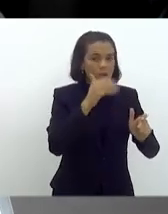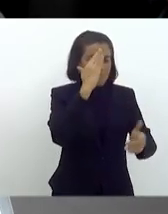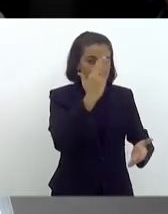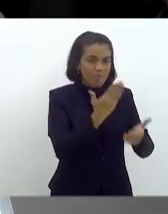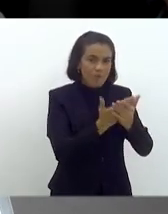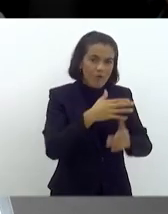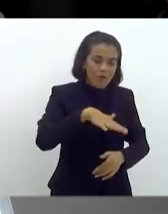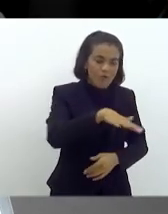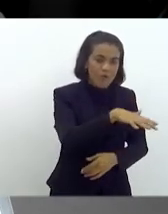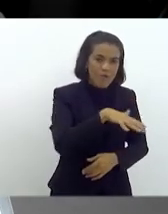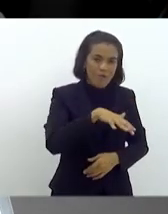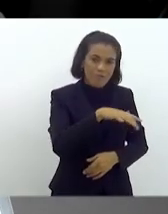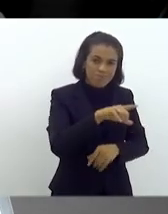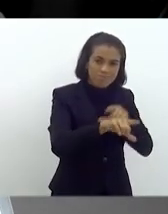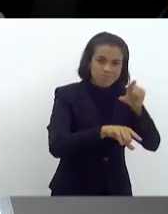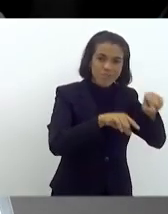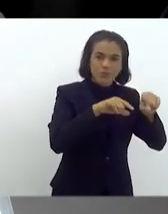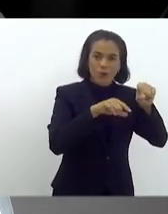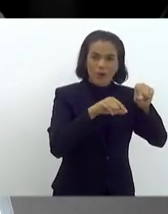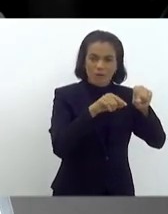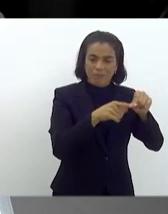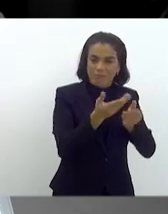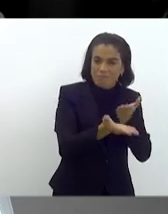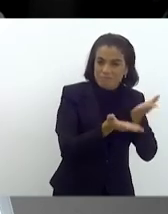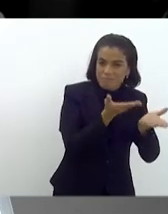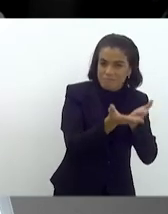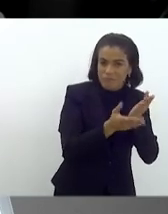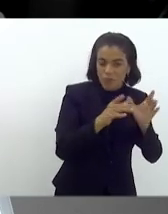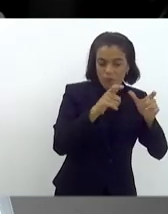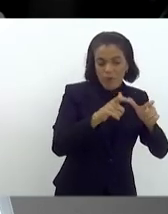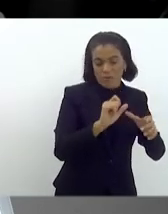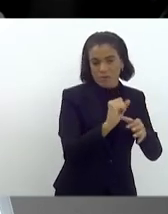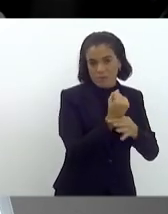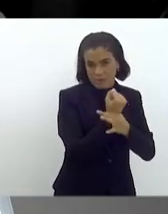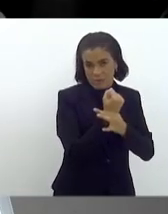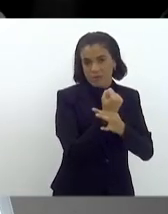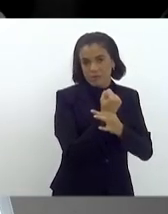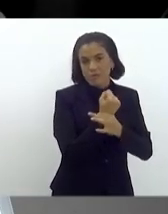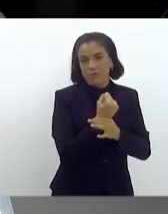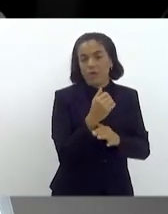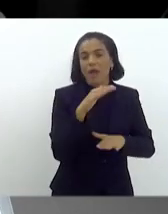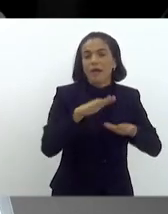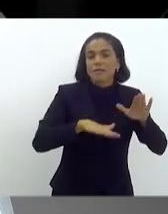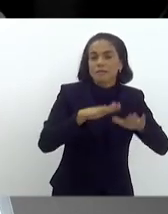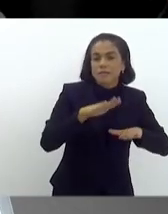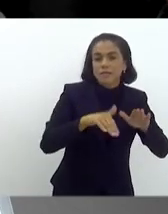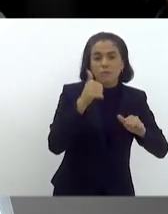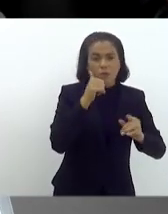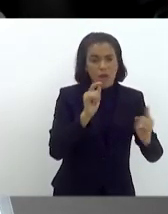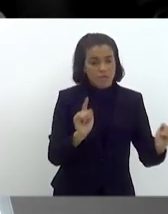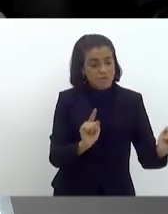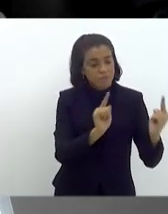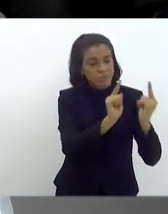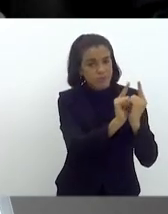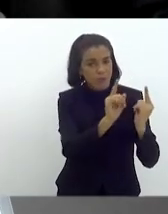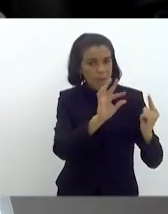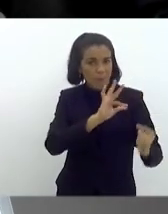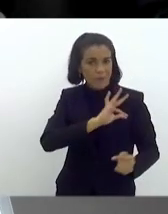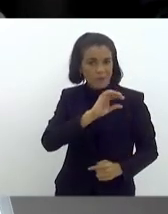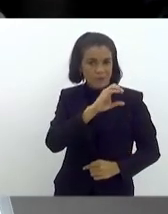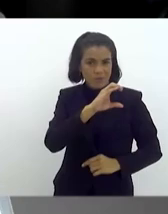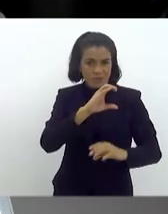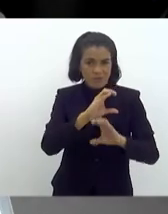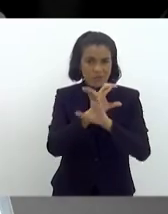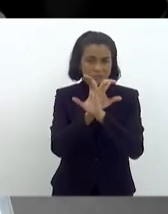eleito por ela para se fazer esse atendimento né no ambiente Seguro às vezes sendo feito por mulheres as policiais civis elas